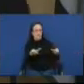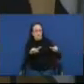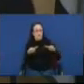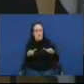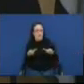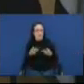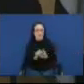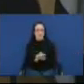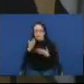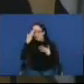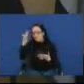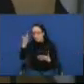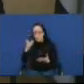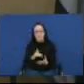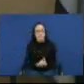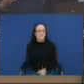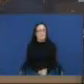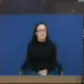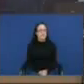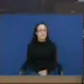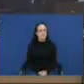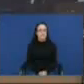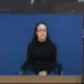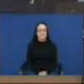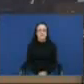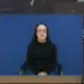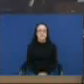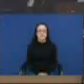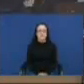Muito obrigada.